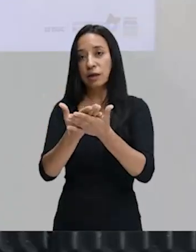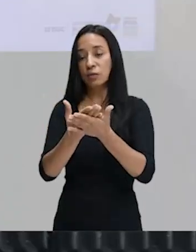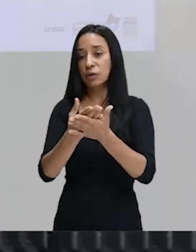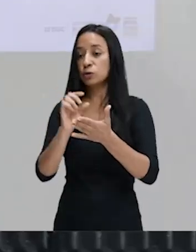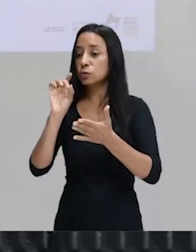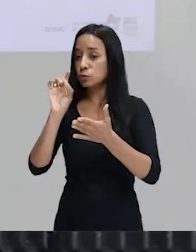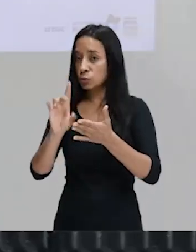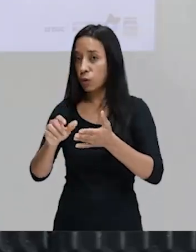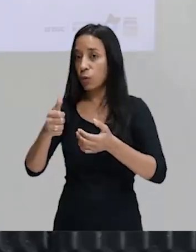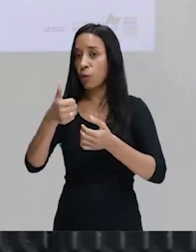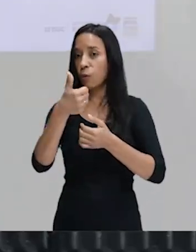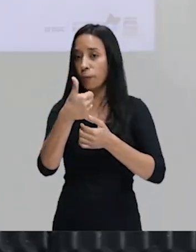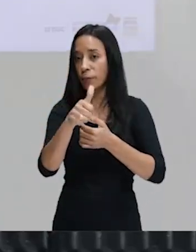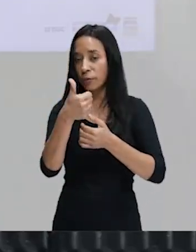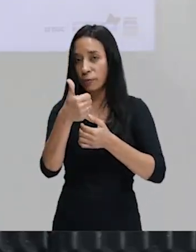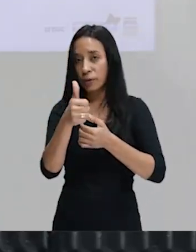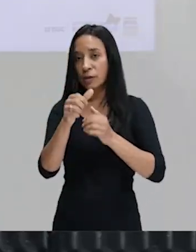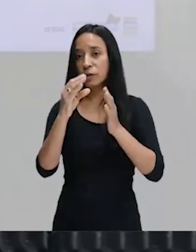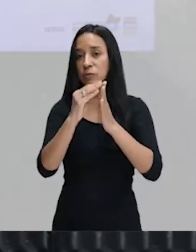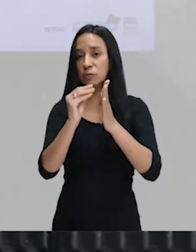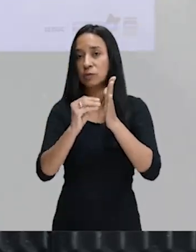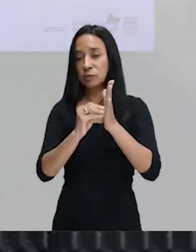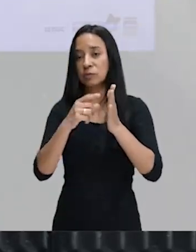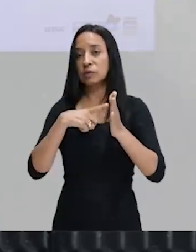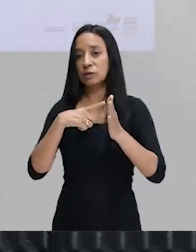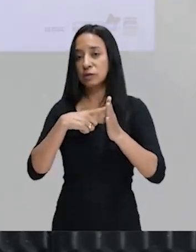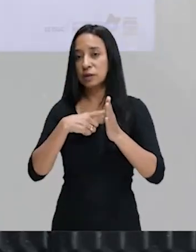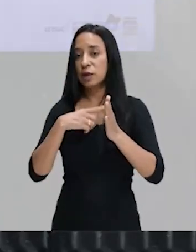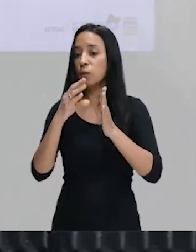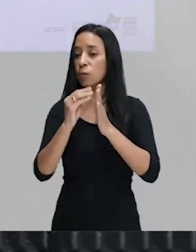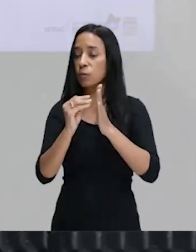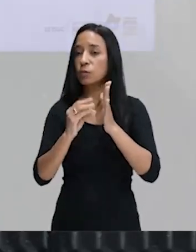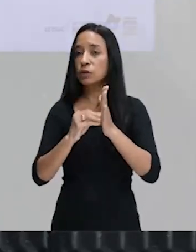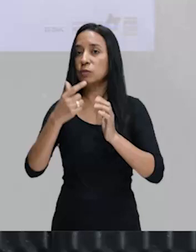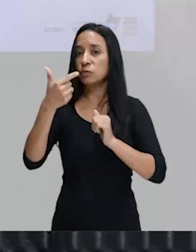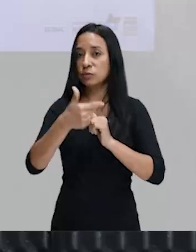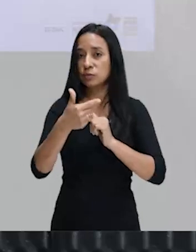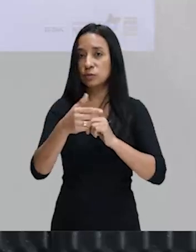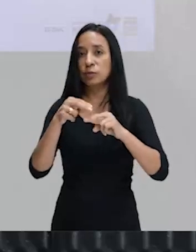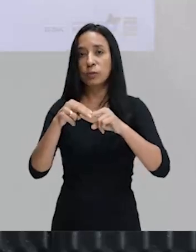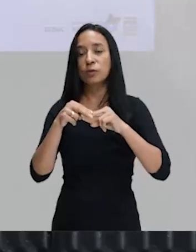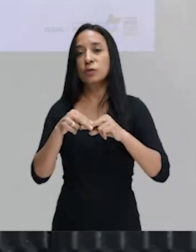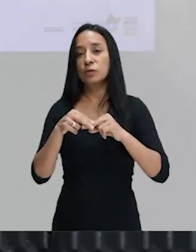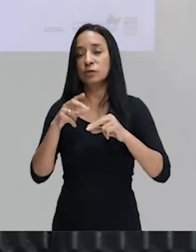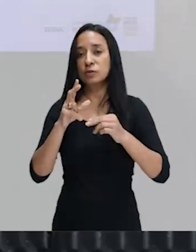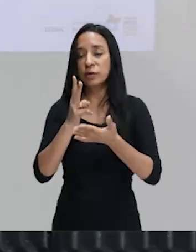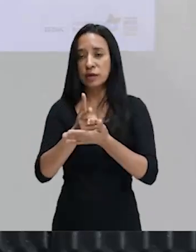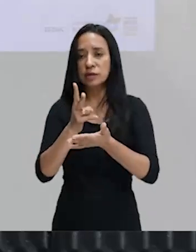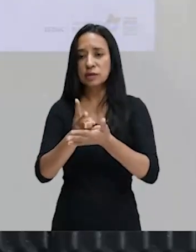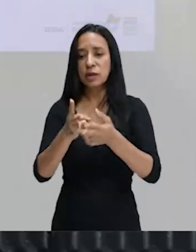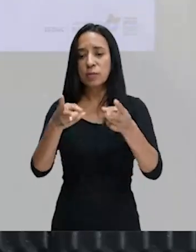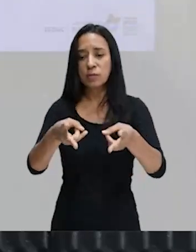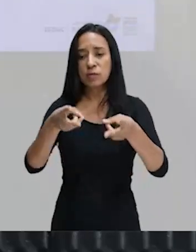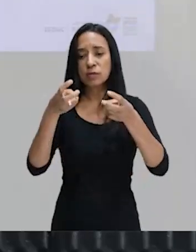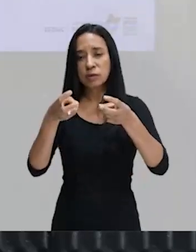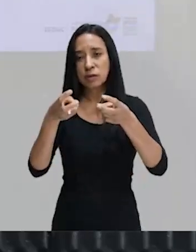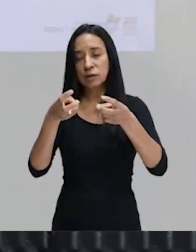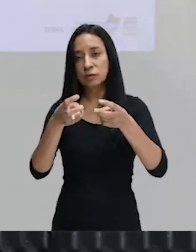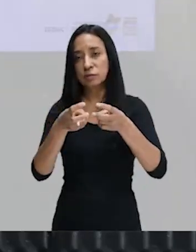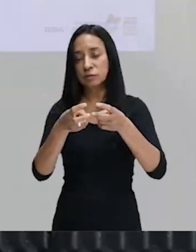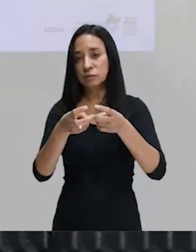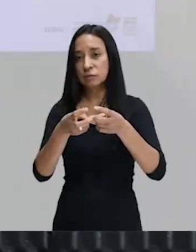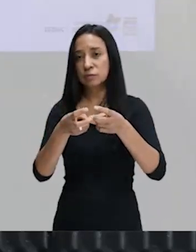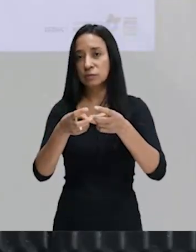conteúdo. Ainda teremos a parte 2. Por isso, fica sempre ligado aí, fica sempre atento, fica sempre